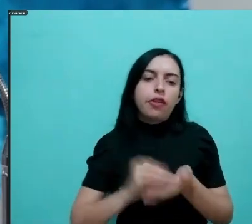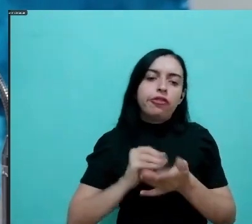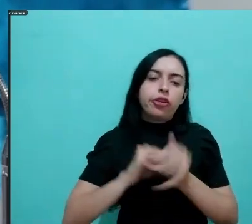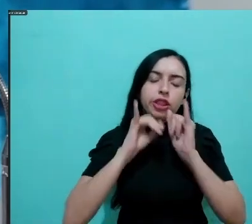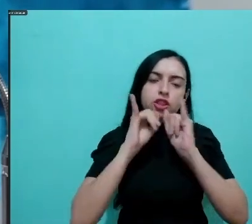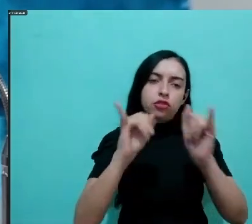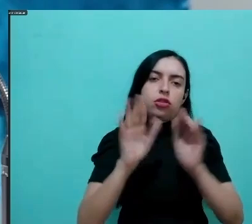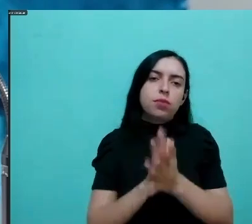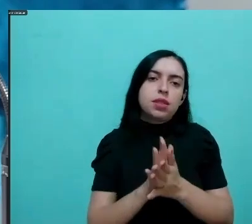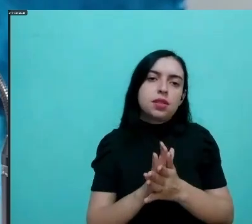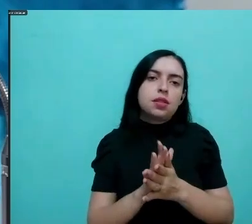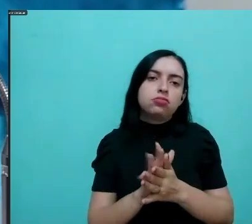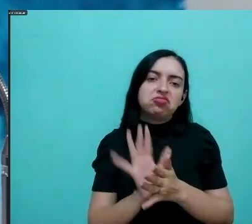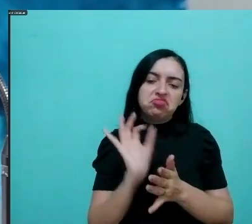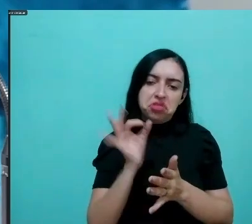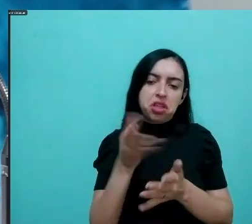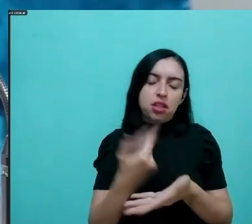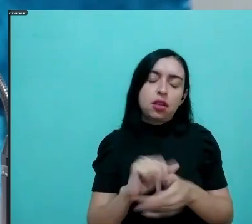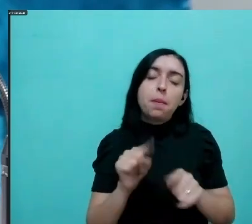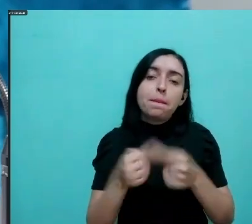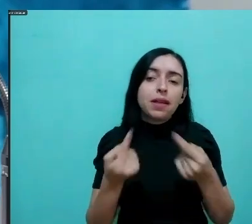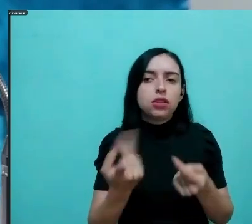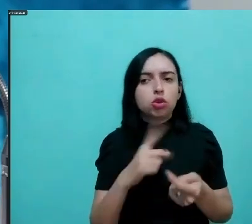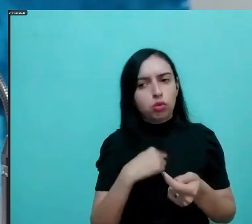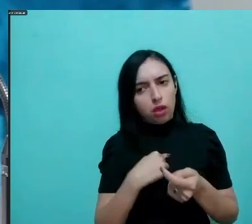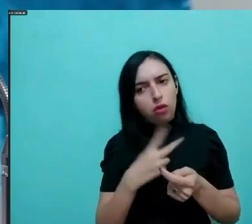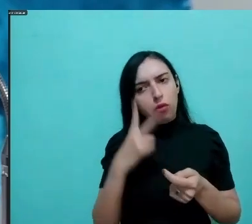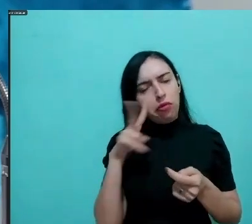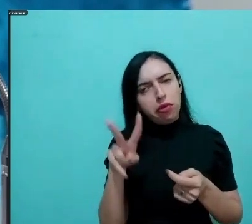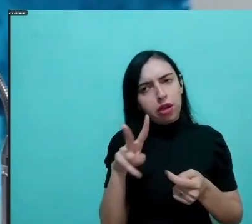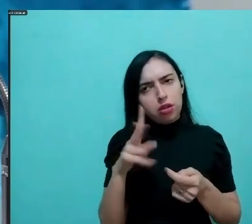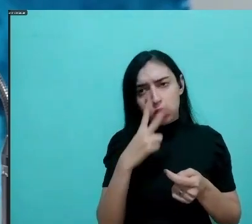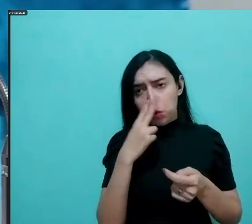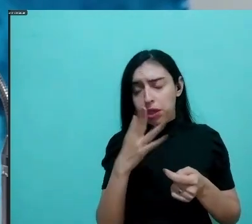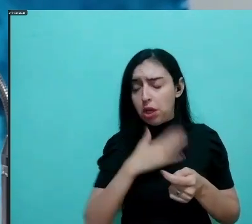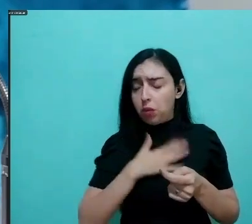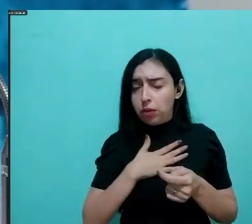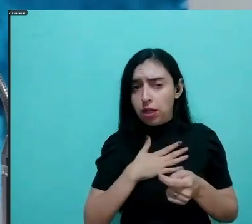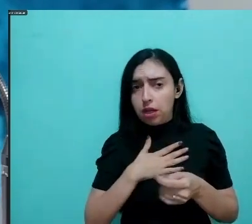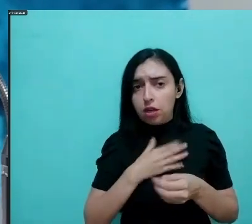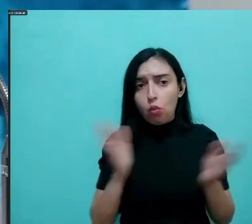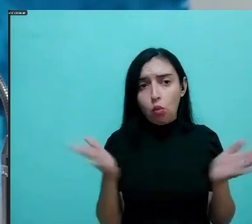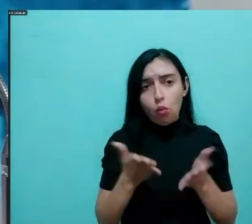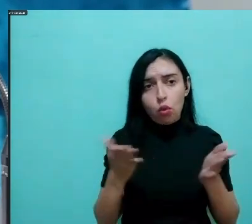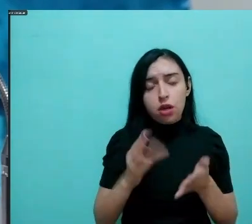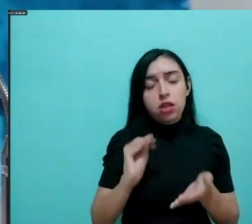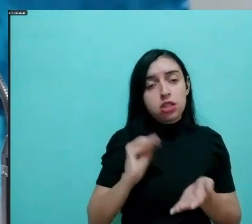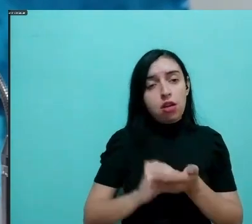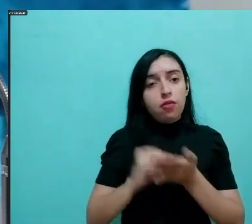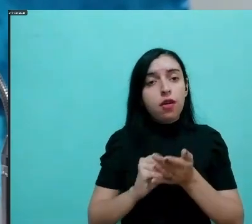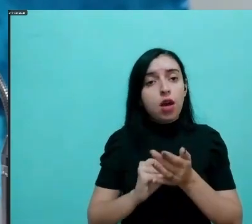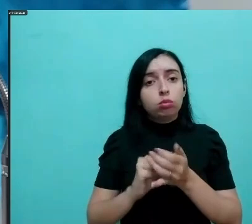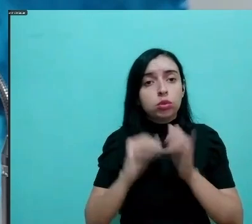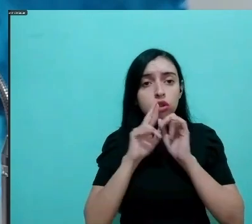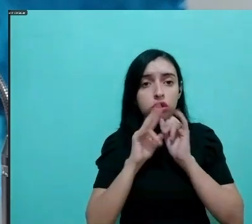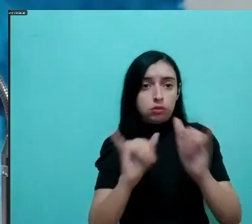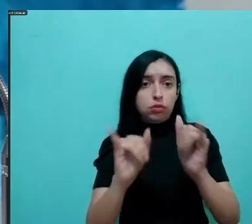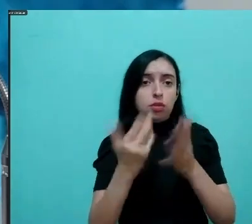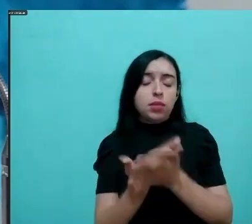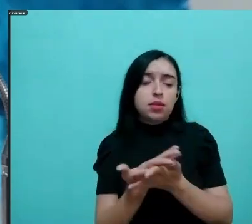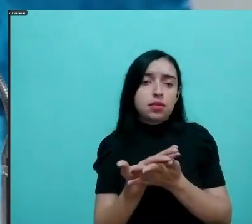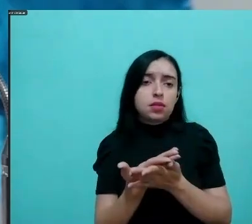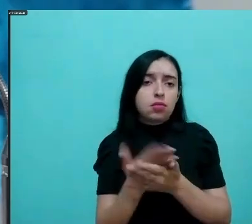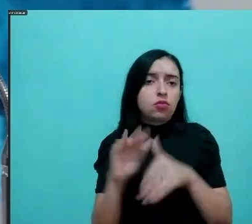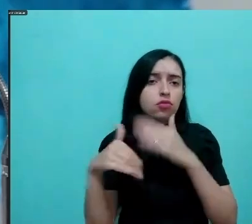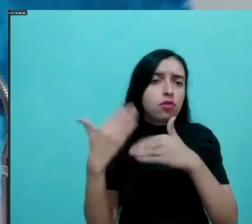forma mais eficaz. Mas o que eu vejo hoje é que a desinformação vem,